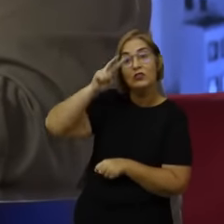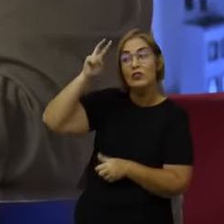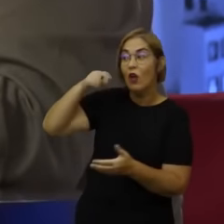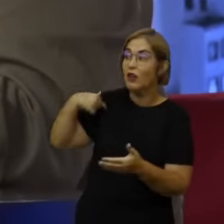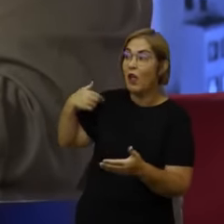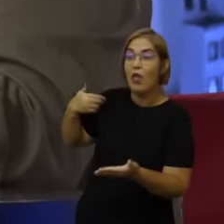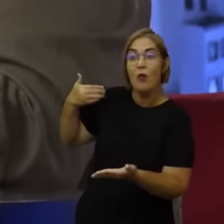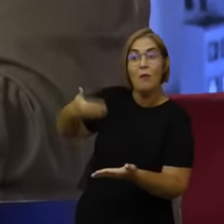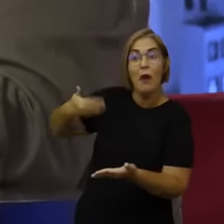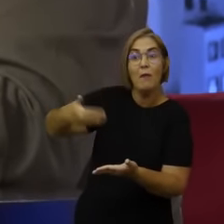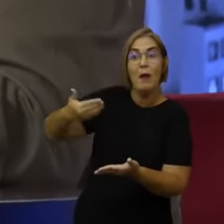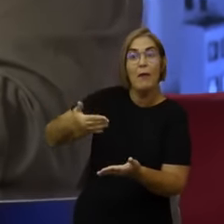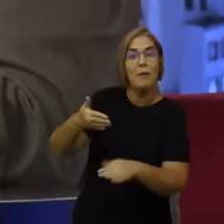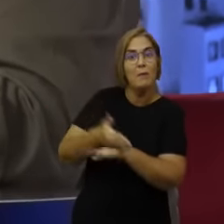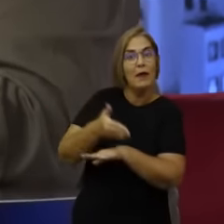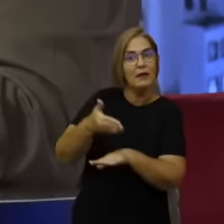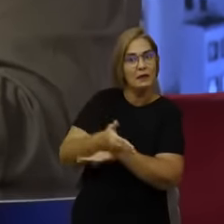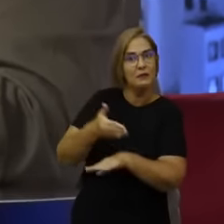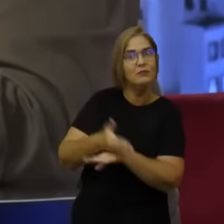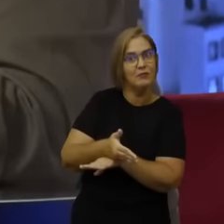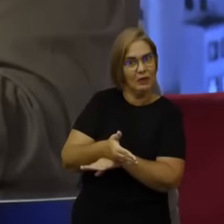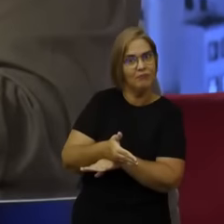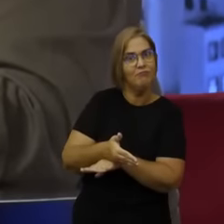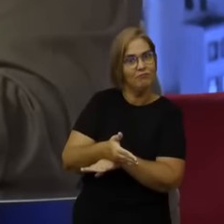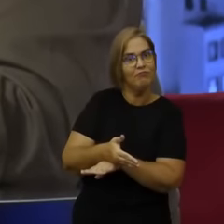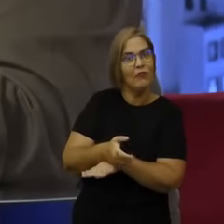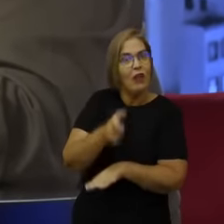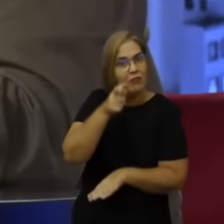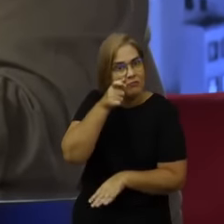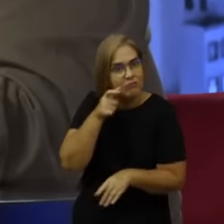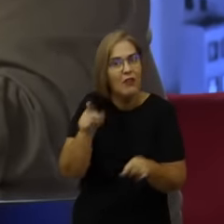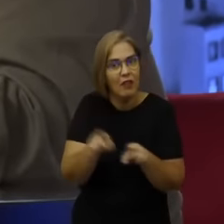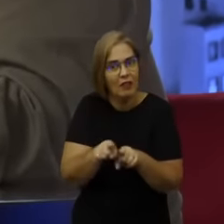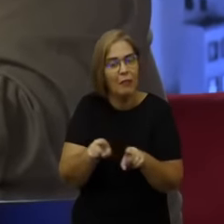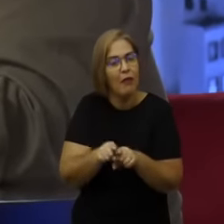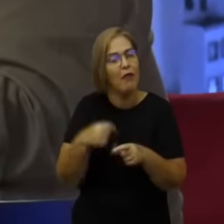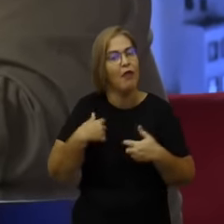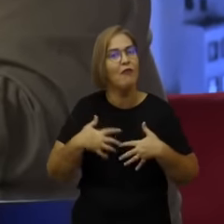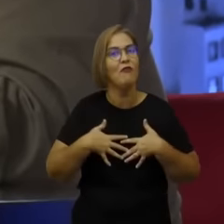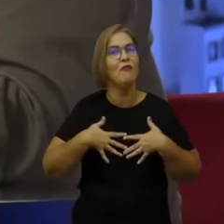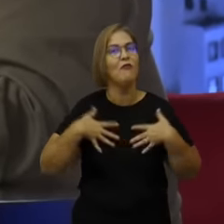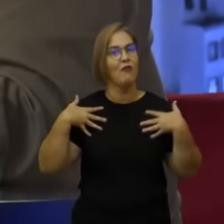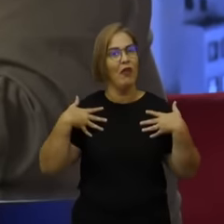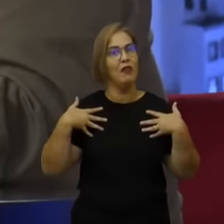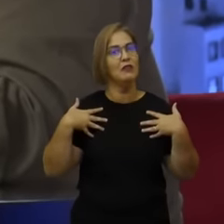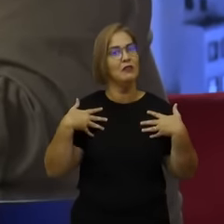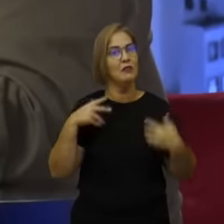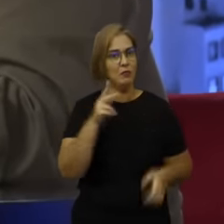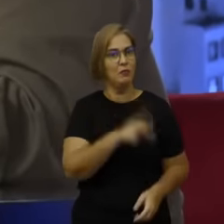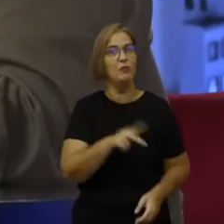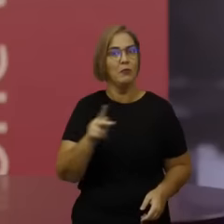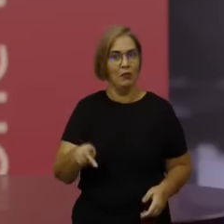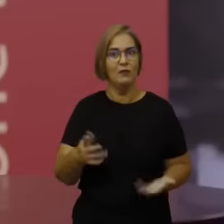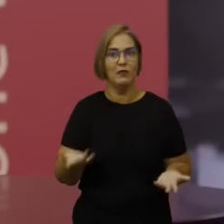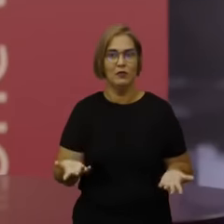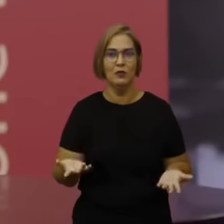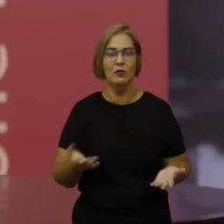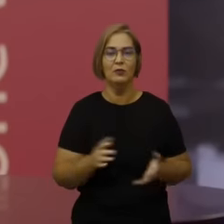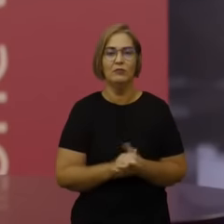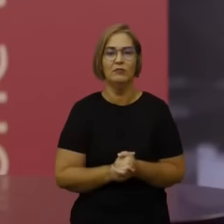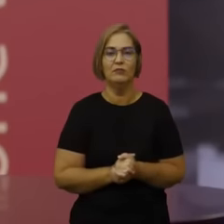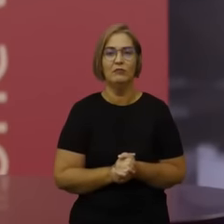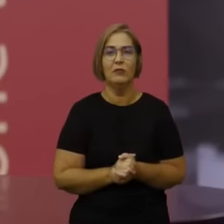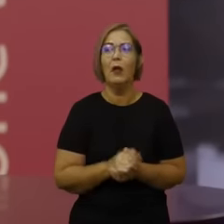também eh pelo café filosófico em si. é uma enorme satisfação para o professor de filosofia eh